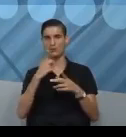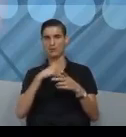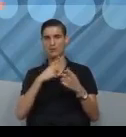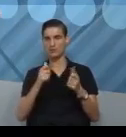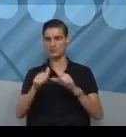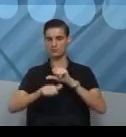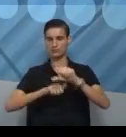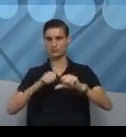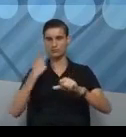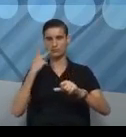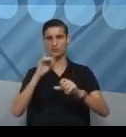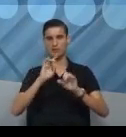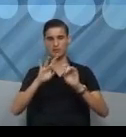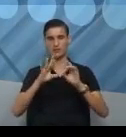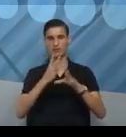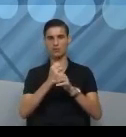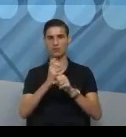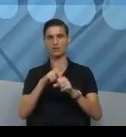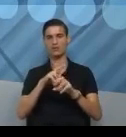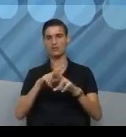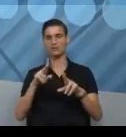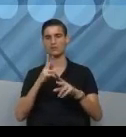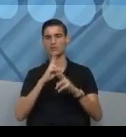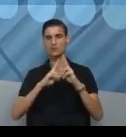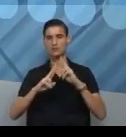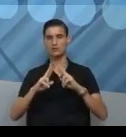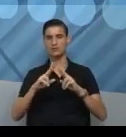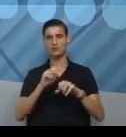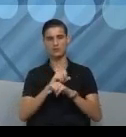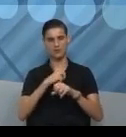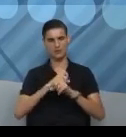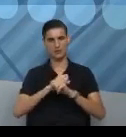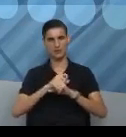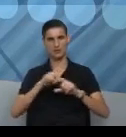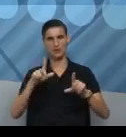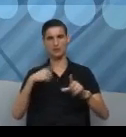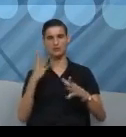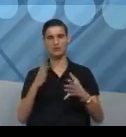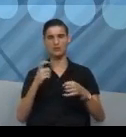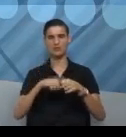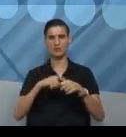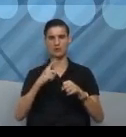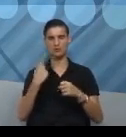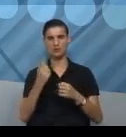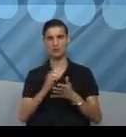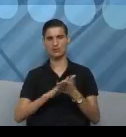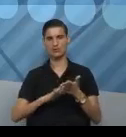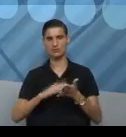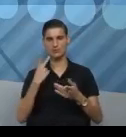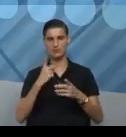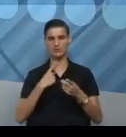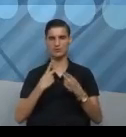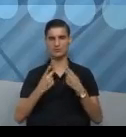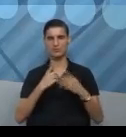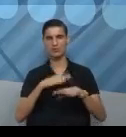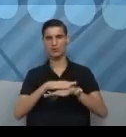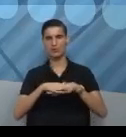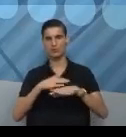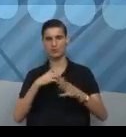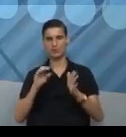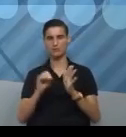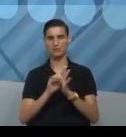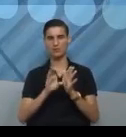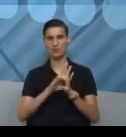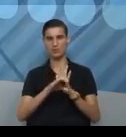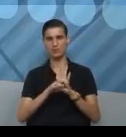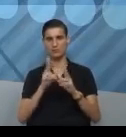eu substituí lá na minha equação, ela deu a solução. Eu espero que tenha ficado claro. Eu já venho com mais uma solução para a gente discutir e